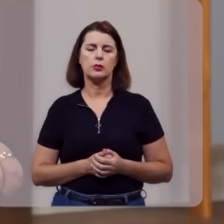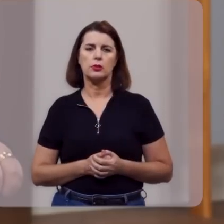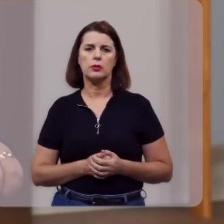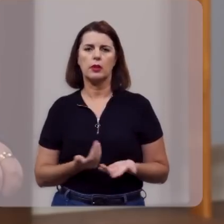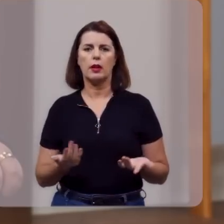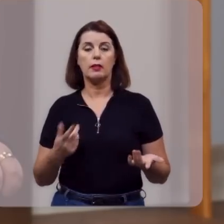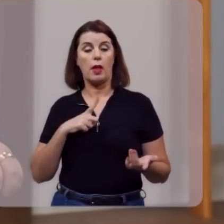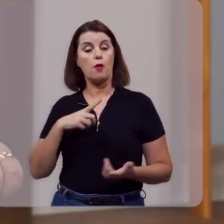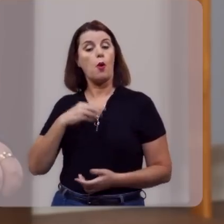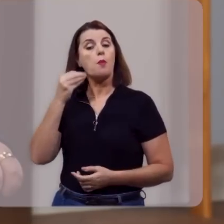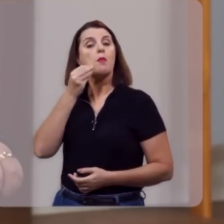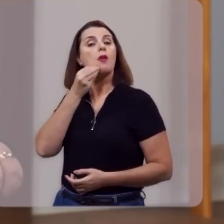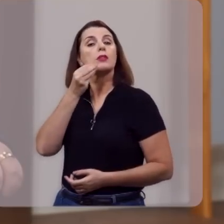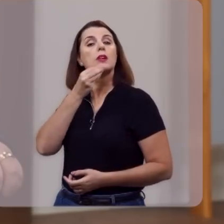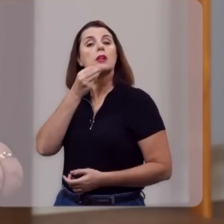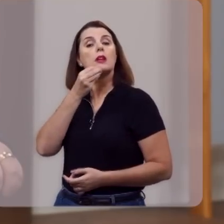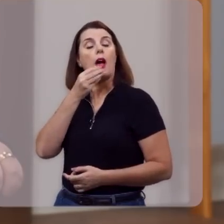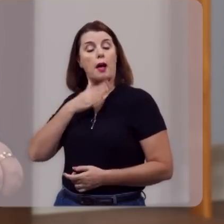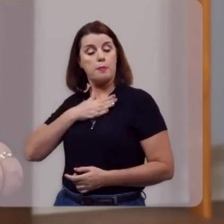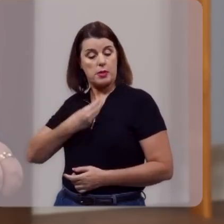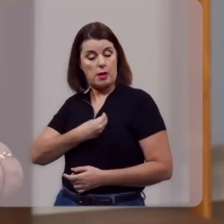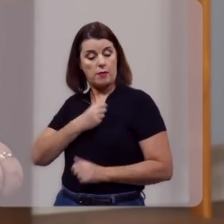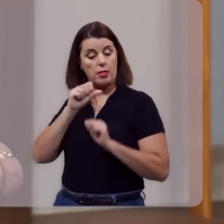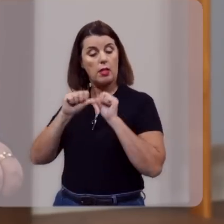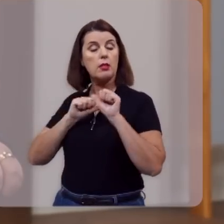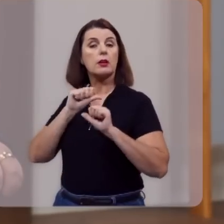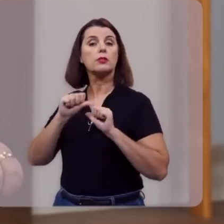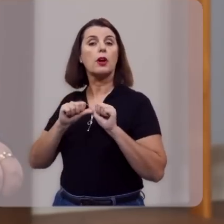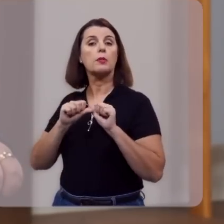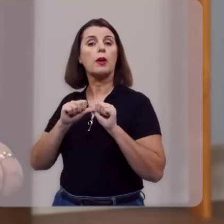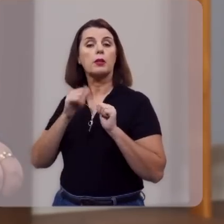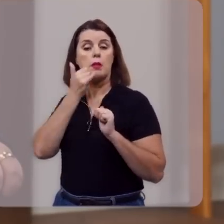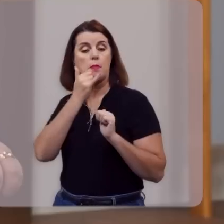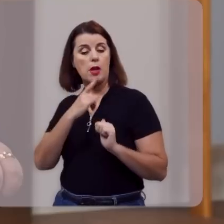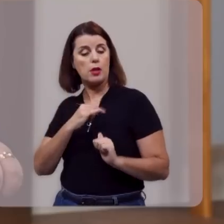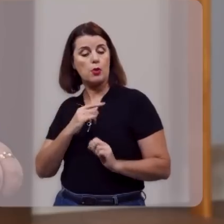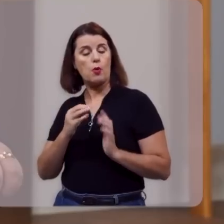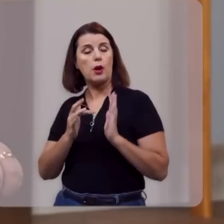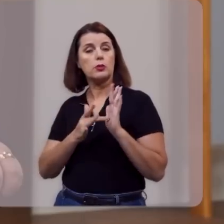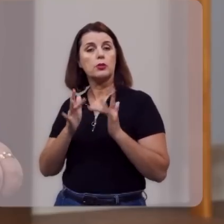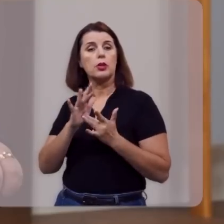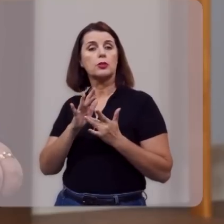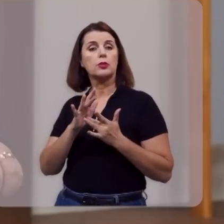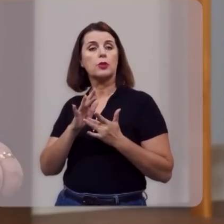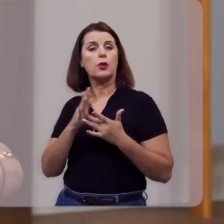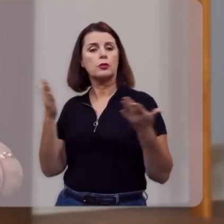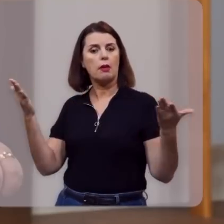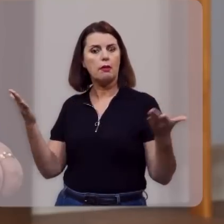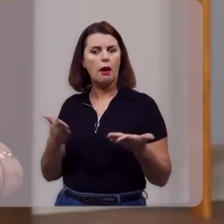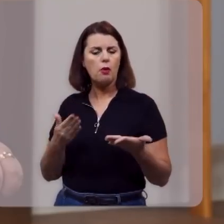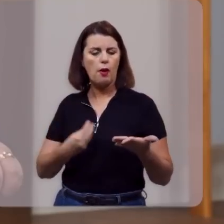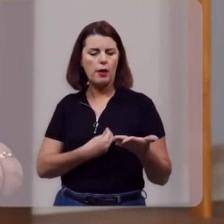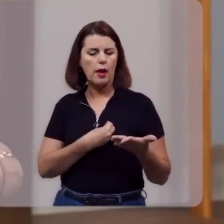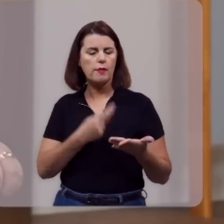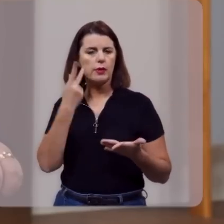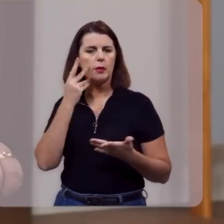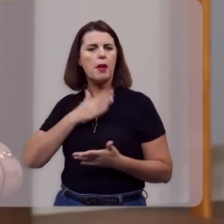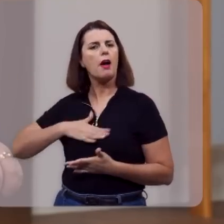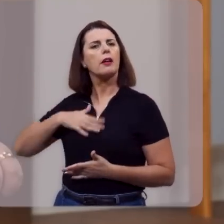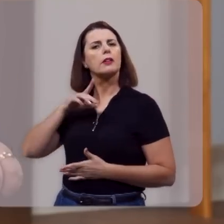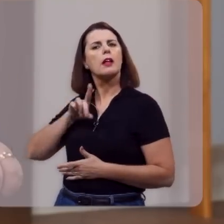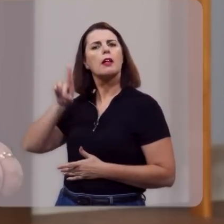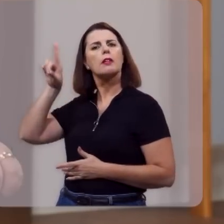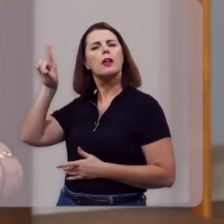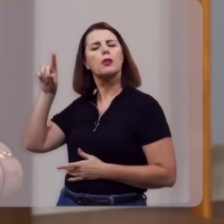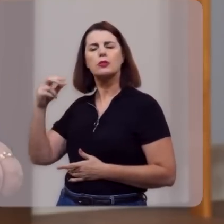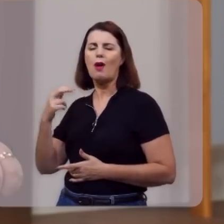isso. E ele teve a oportunidade de dizer a eles que a vida dele foi transformada, que ele foi perdoado por Cristo Jesus. E agora ele vivia